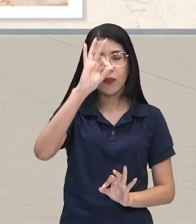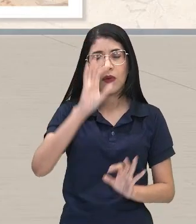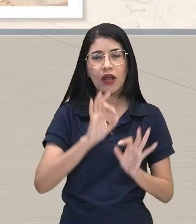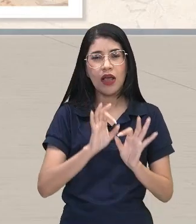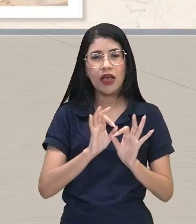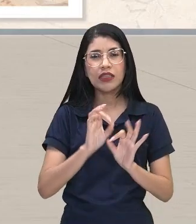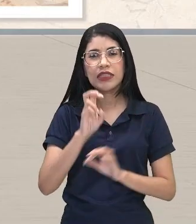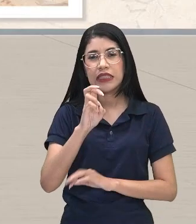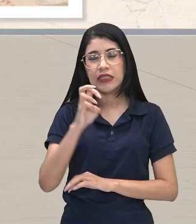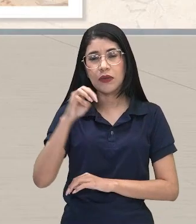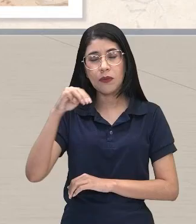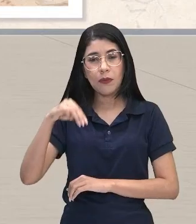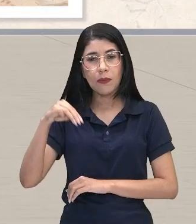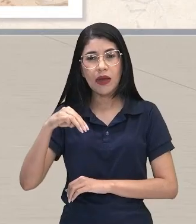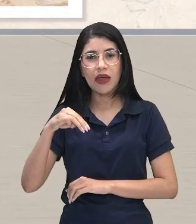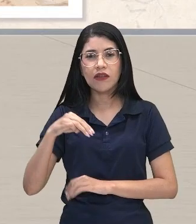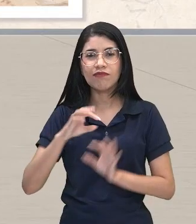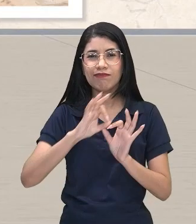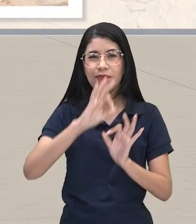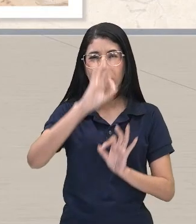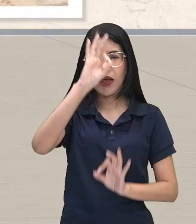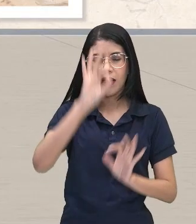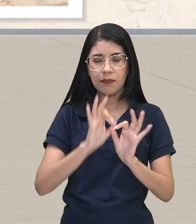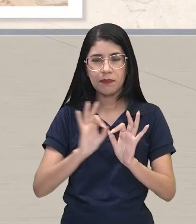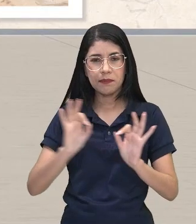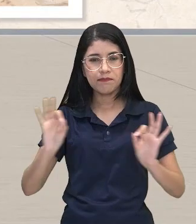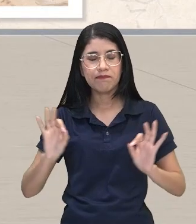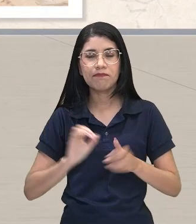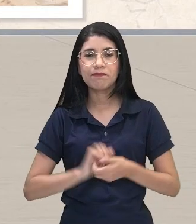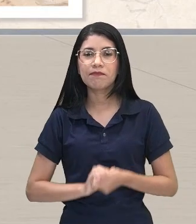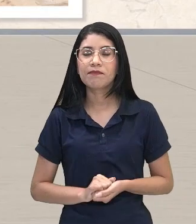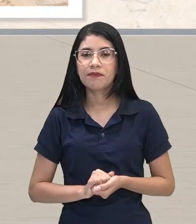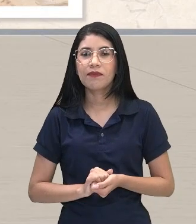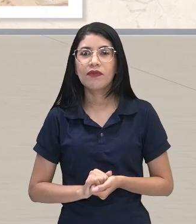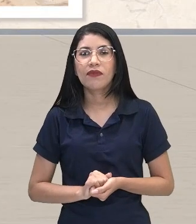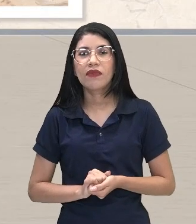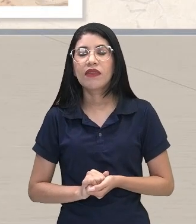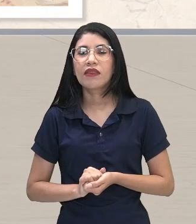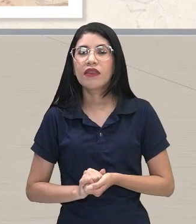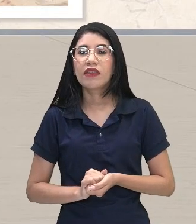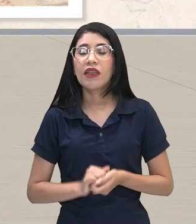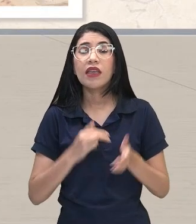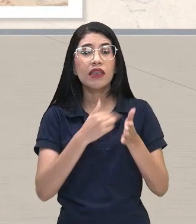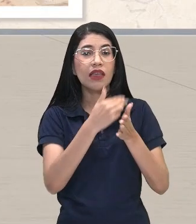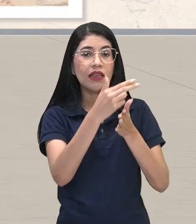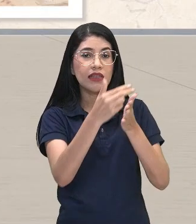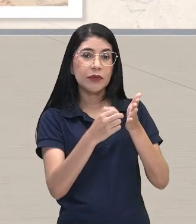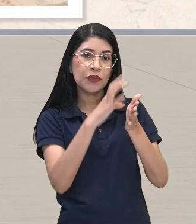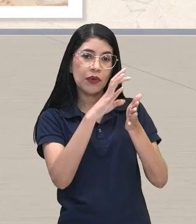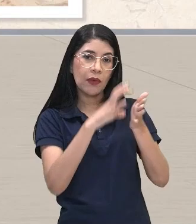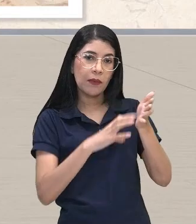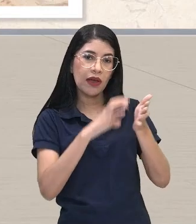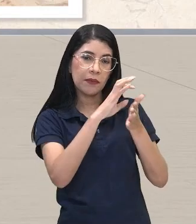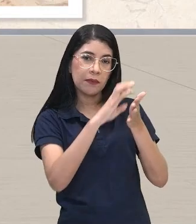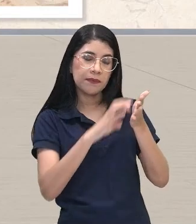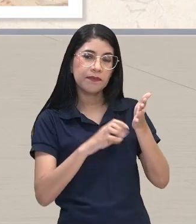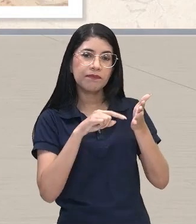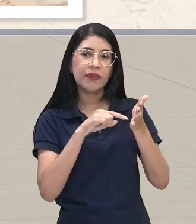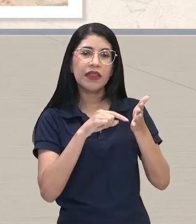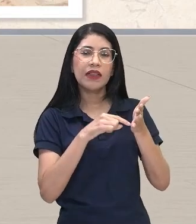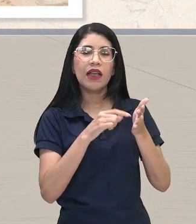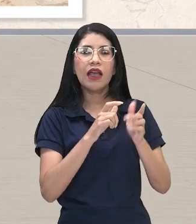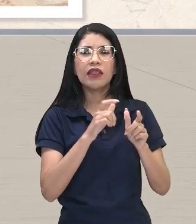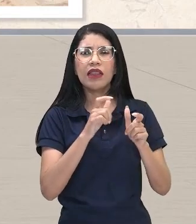comprimento, então são pinturas gigantescas. Bem, e essas pinturas rupestres, elas são espalhadas